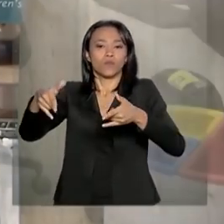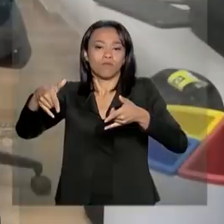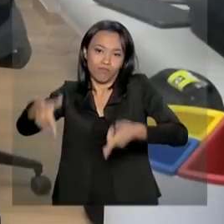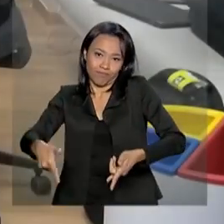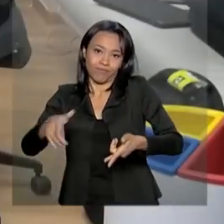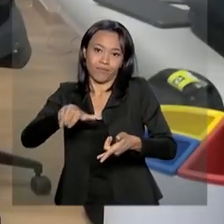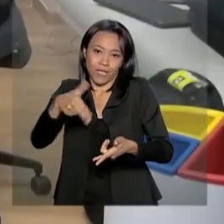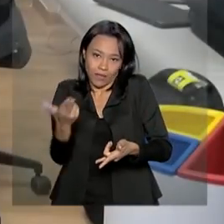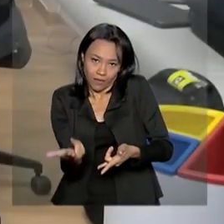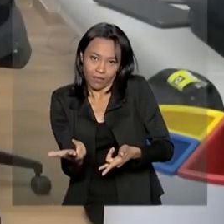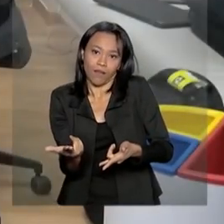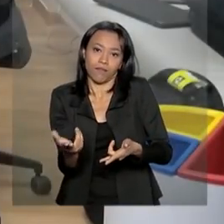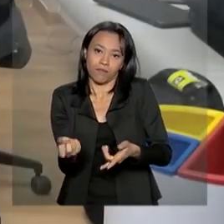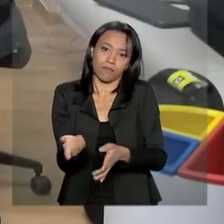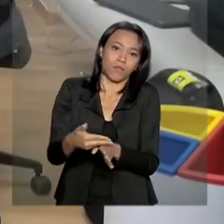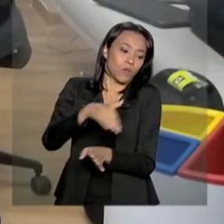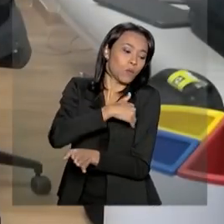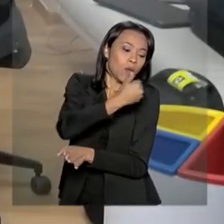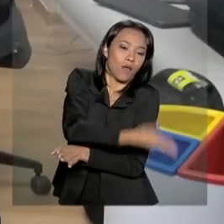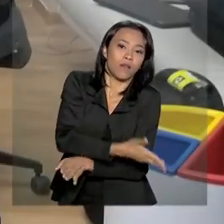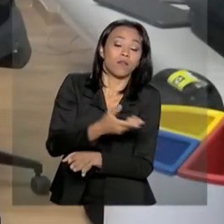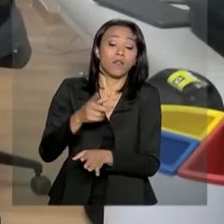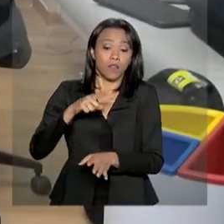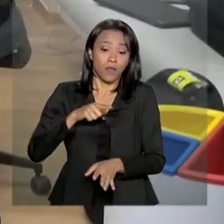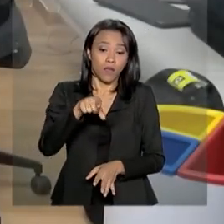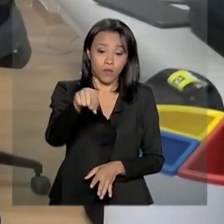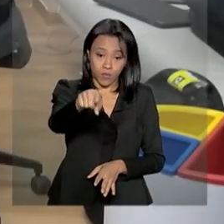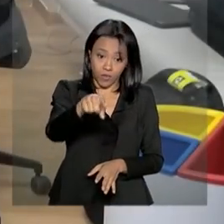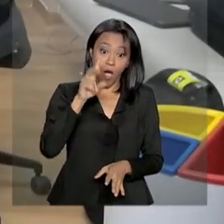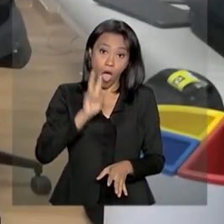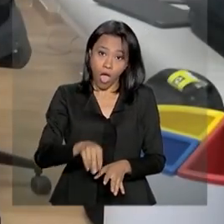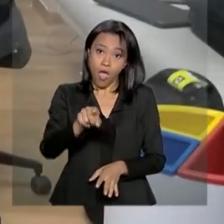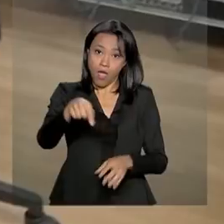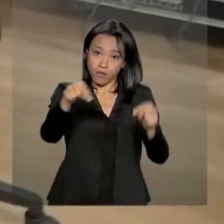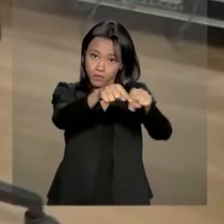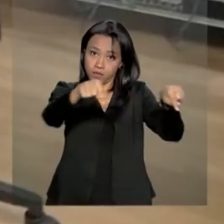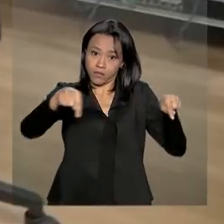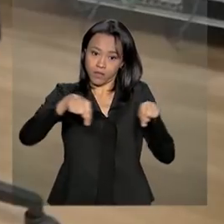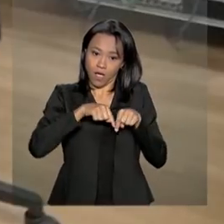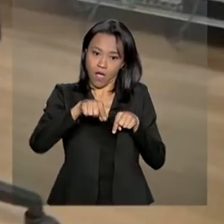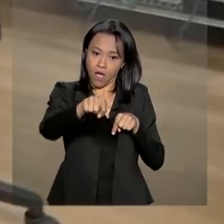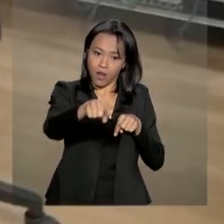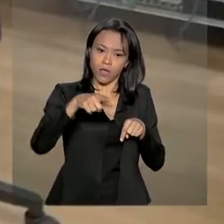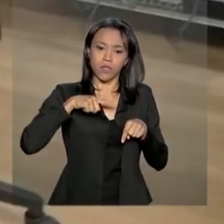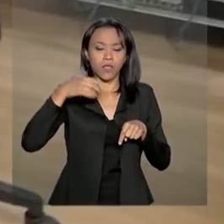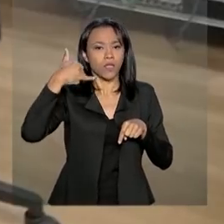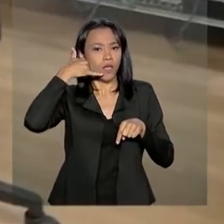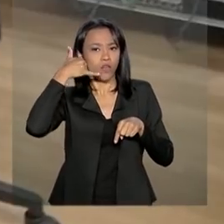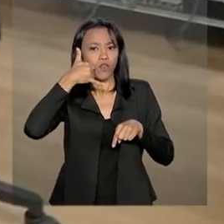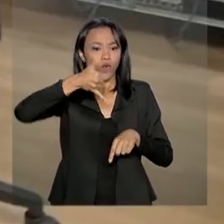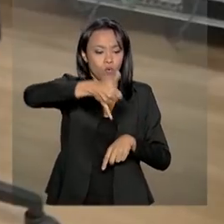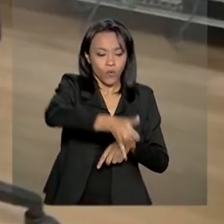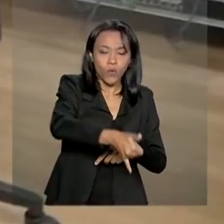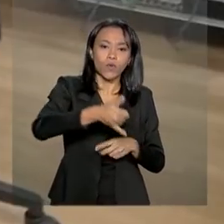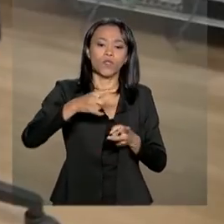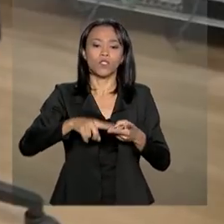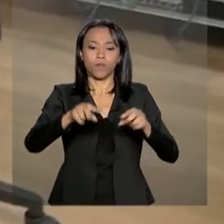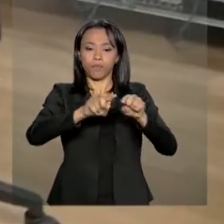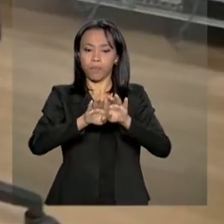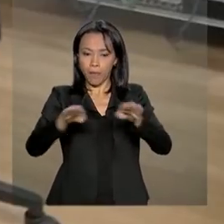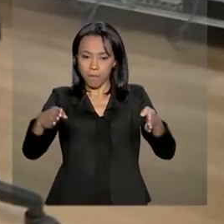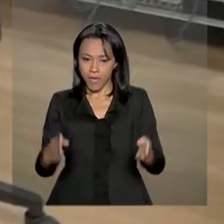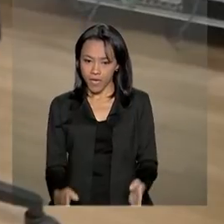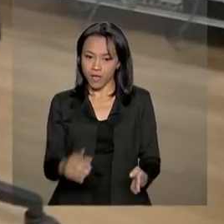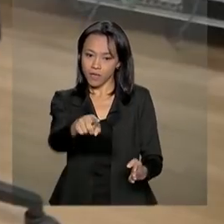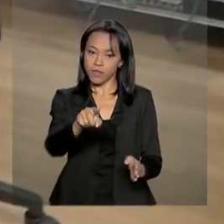ele ficará internado. Nós temos algumas imagens desse local, que conta com um telefone fixo, mesa de